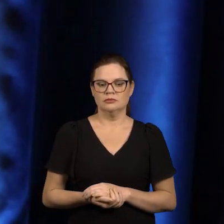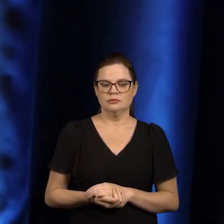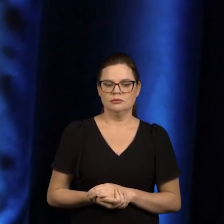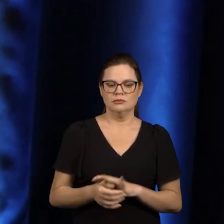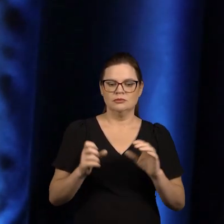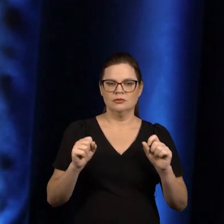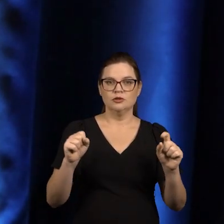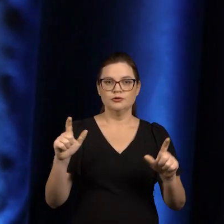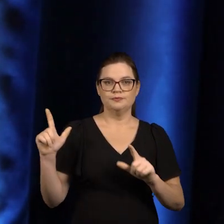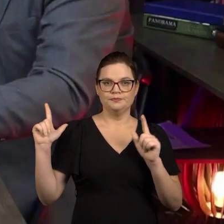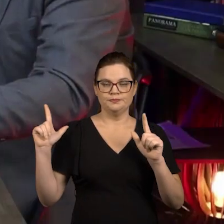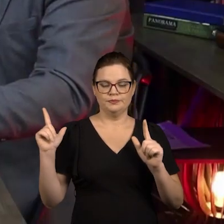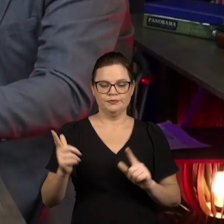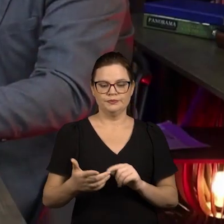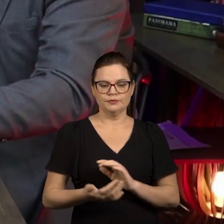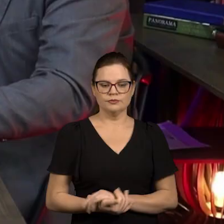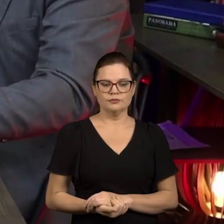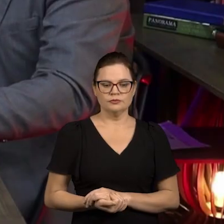próximo slide.